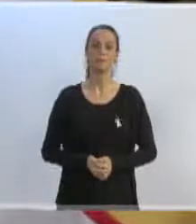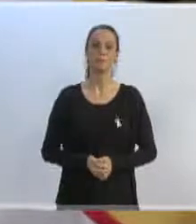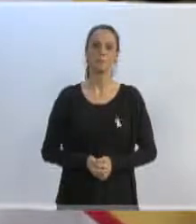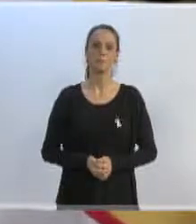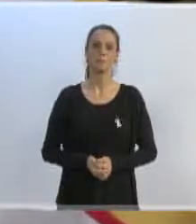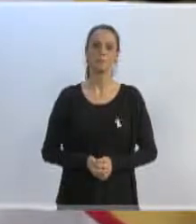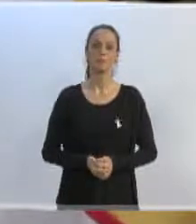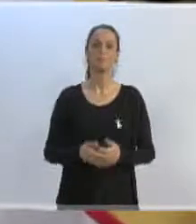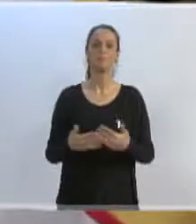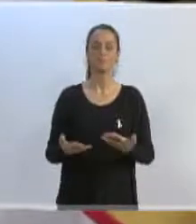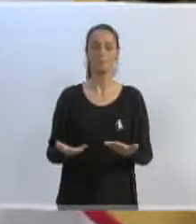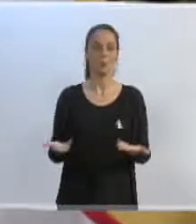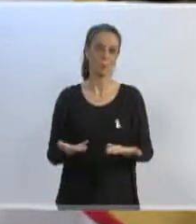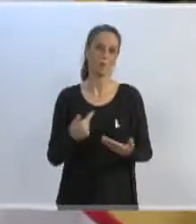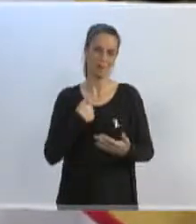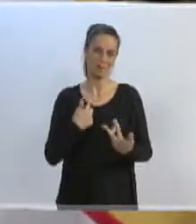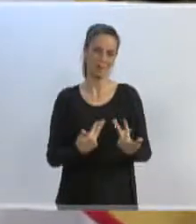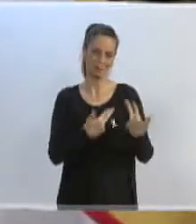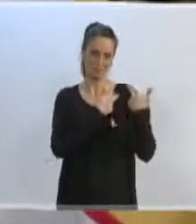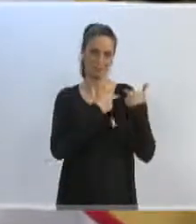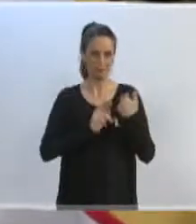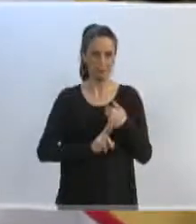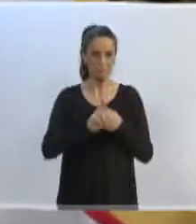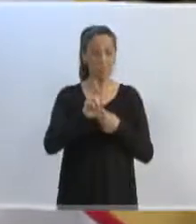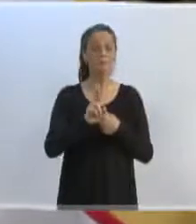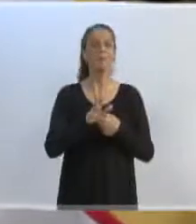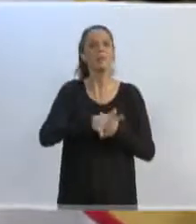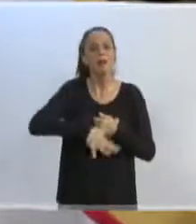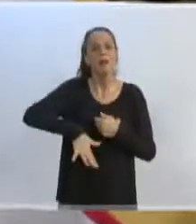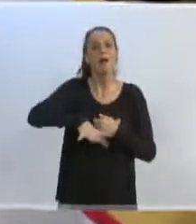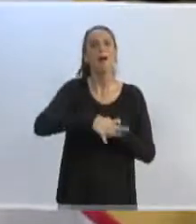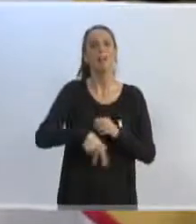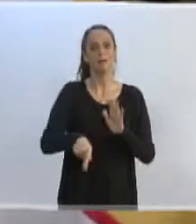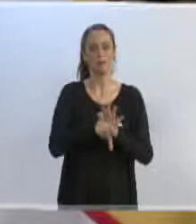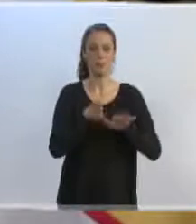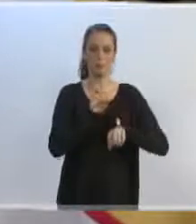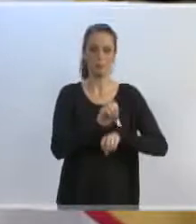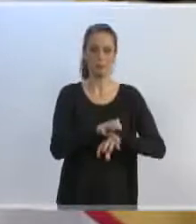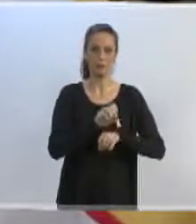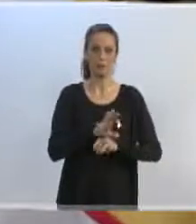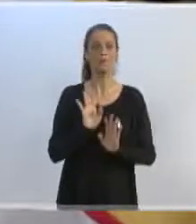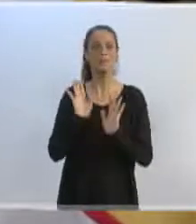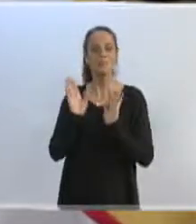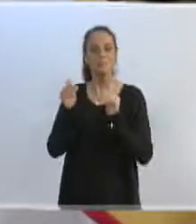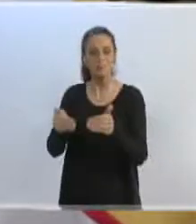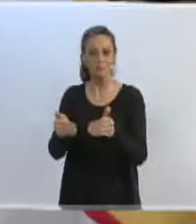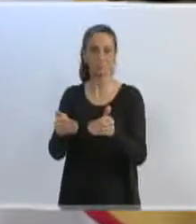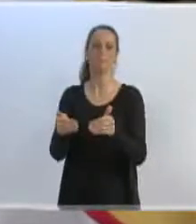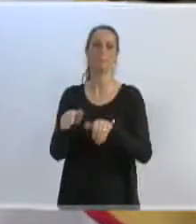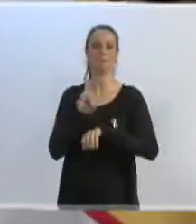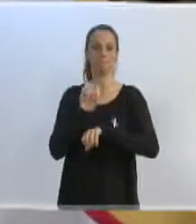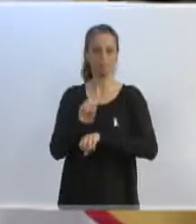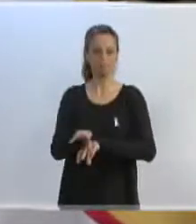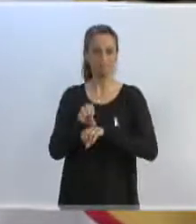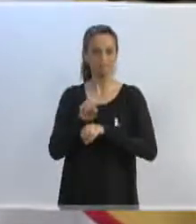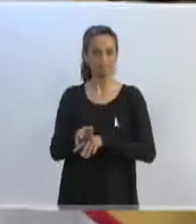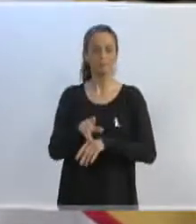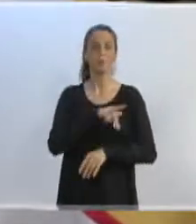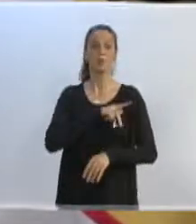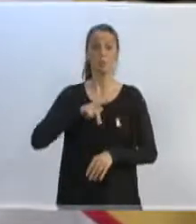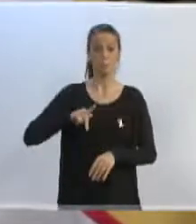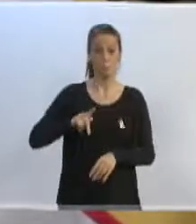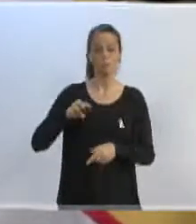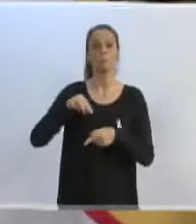no que me compete, representando o segmento da educação, em particular a educação pública da